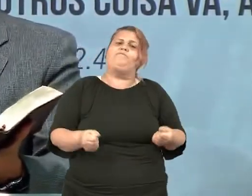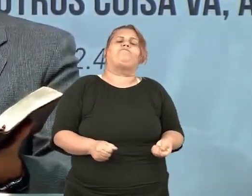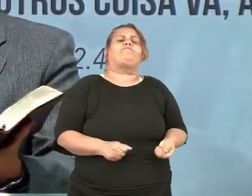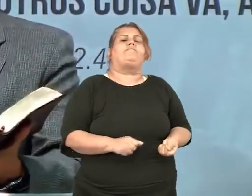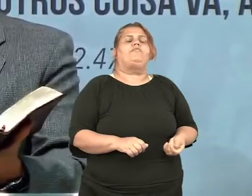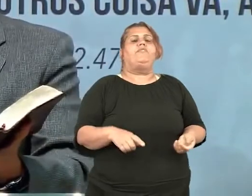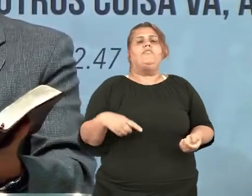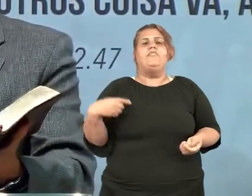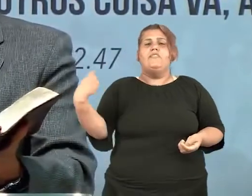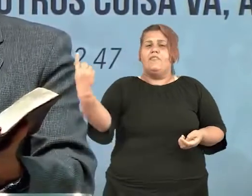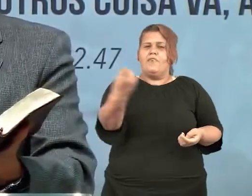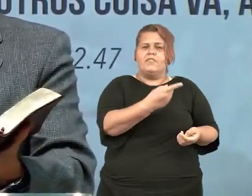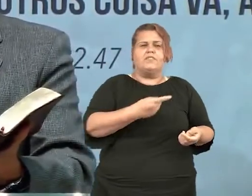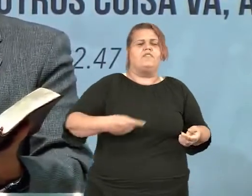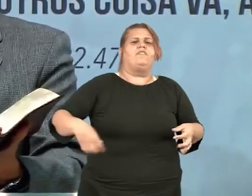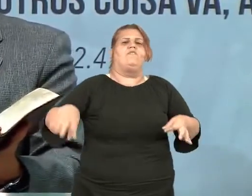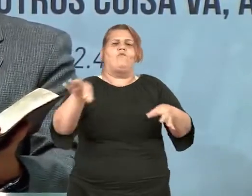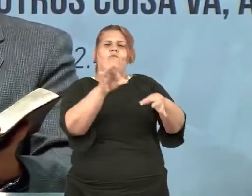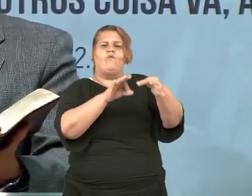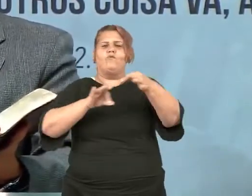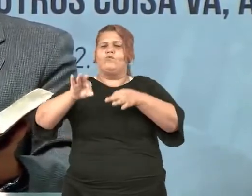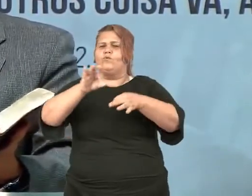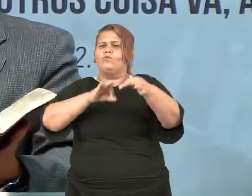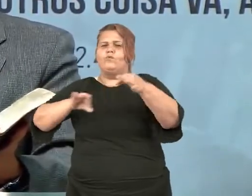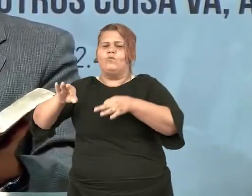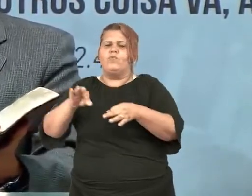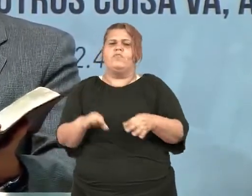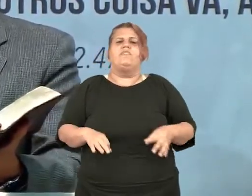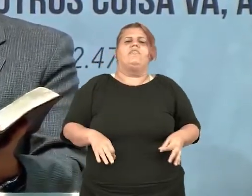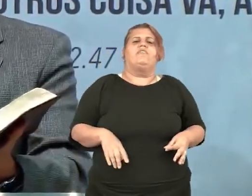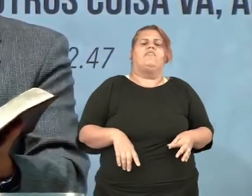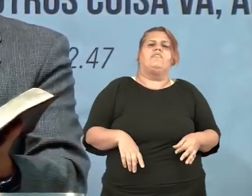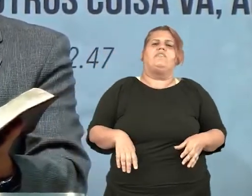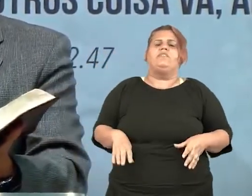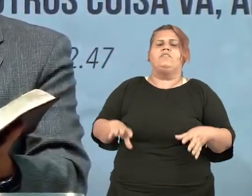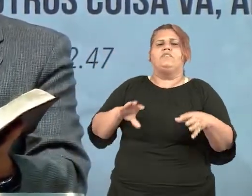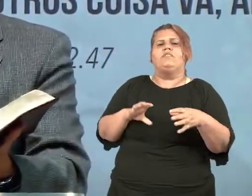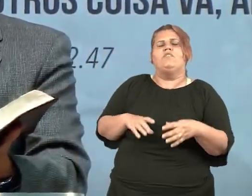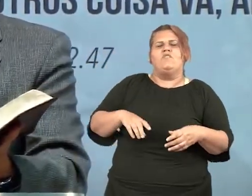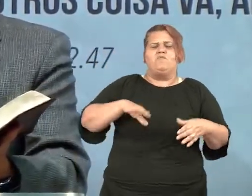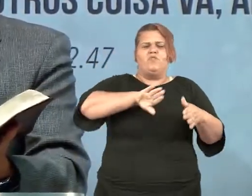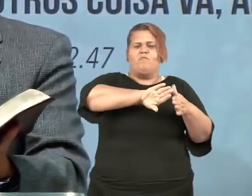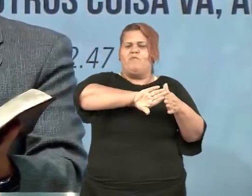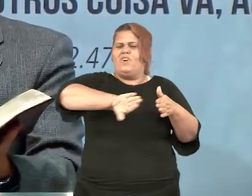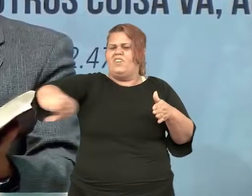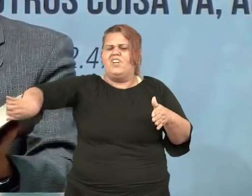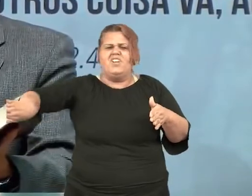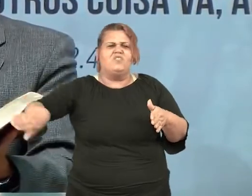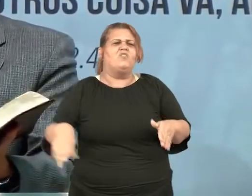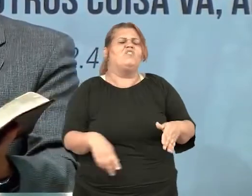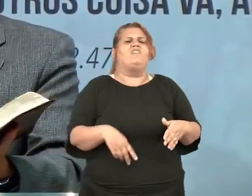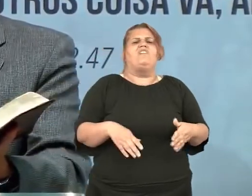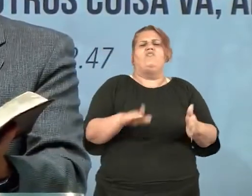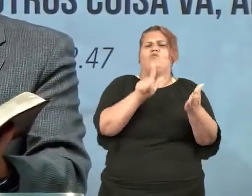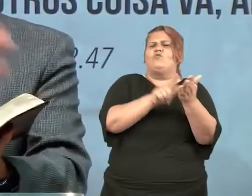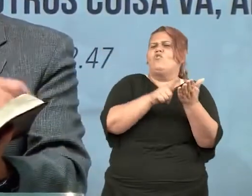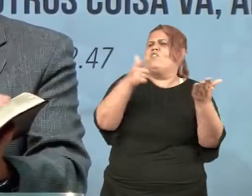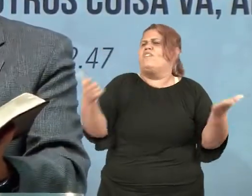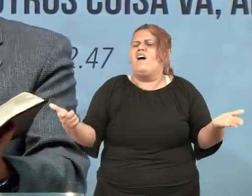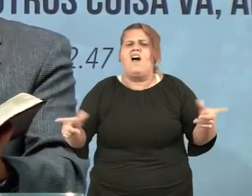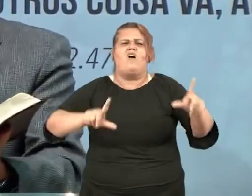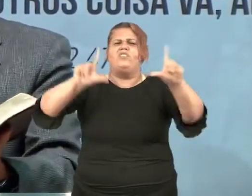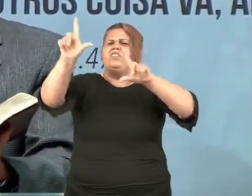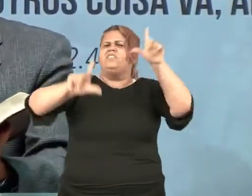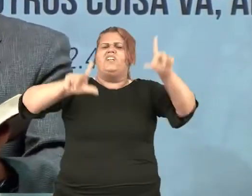Nessa conjuntura social, onde o nome de Deus tem sido banido da imprensa tantas vezes, da